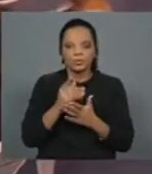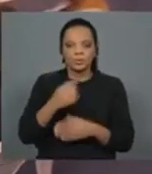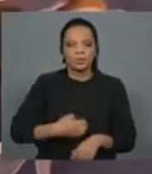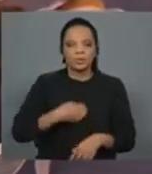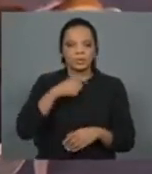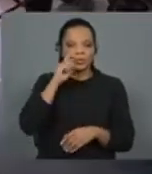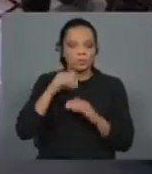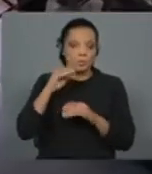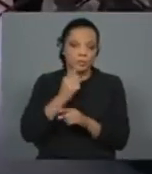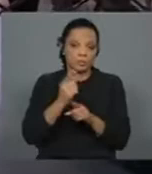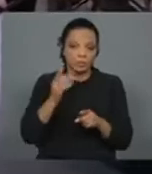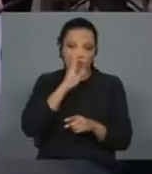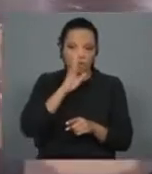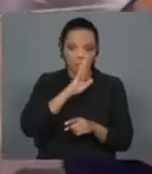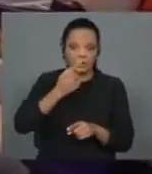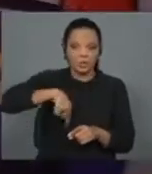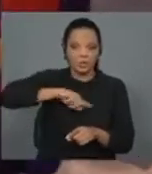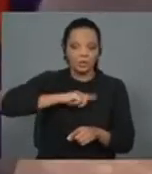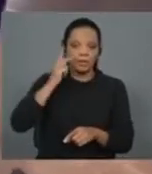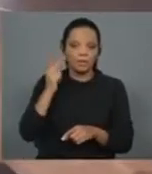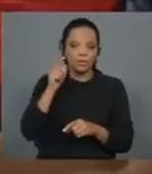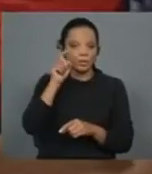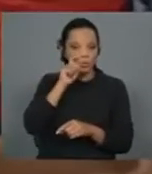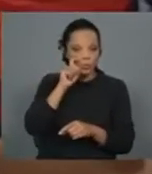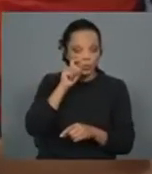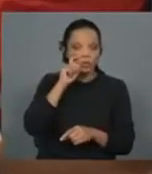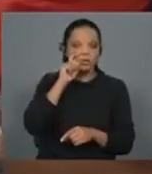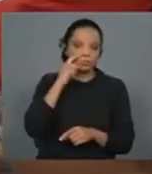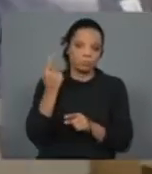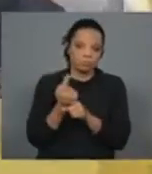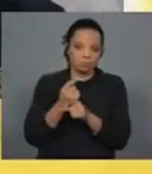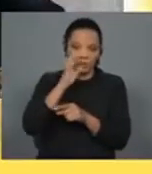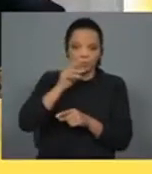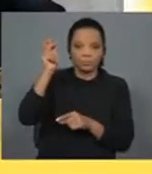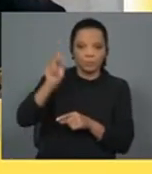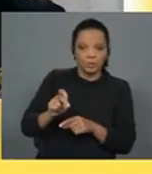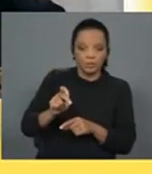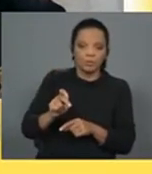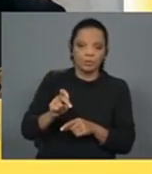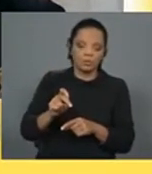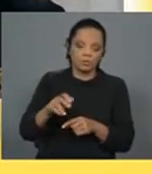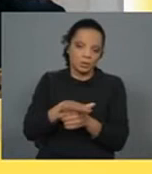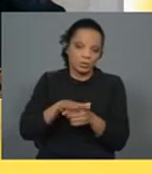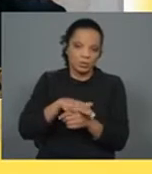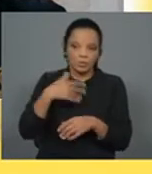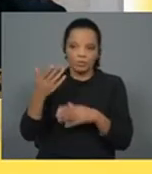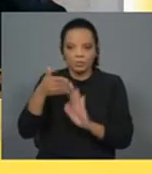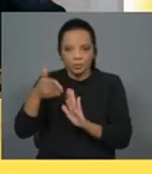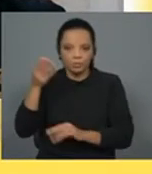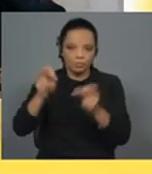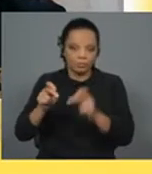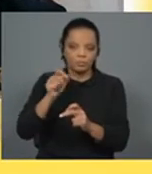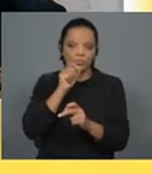seguros, porque, de facto, se nós tivermos uma vida segura, as coisas quando acontecem, enfim, os desastres ou as emergências, podem